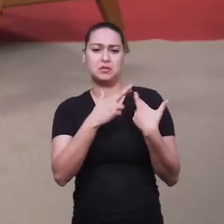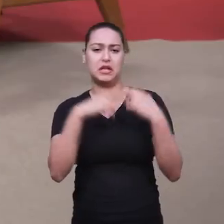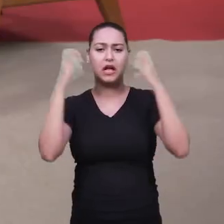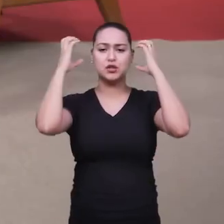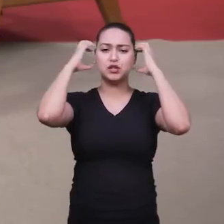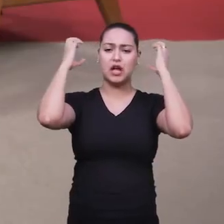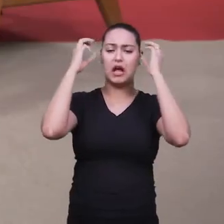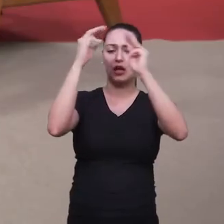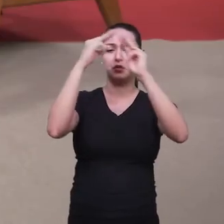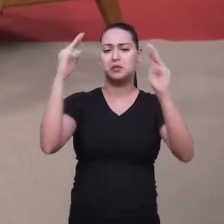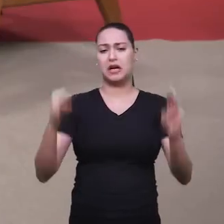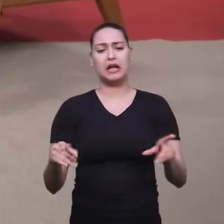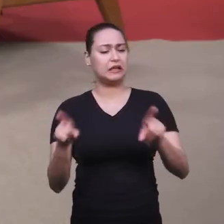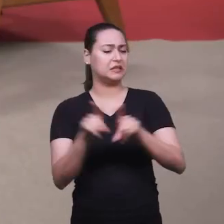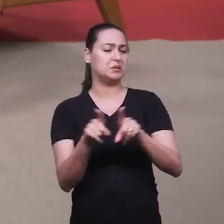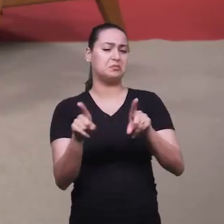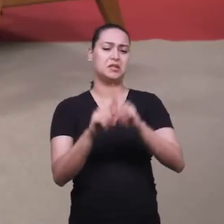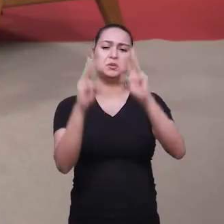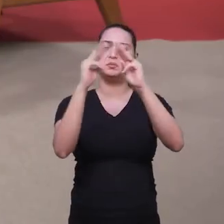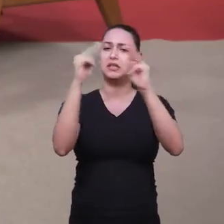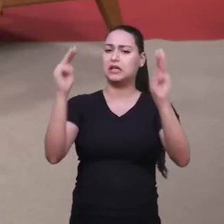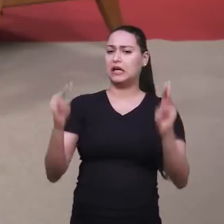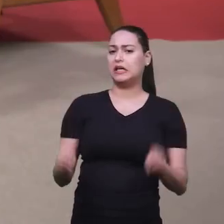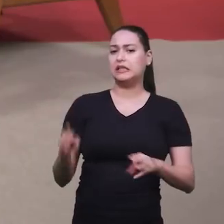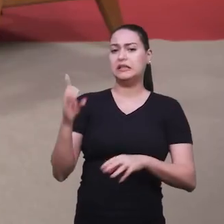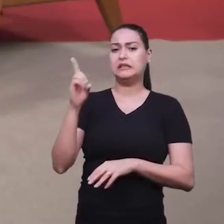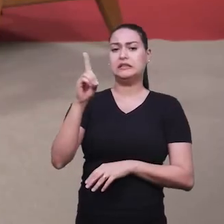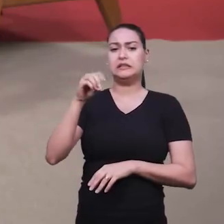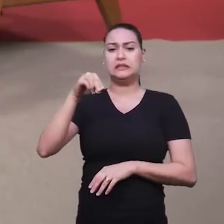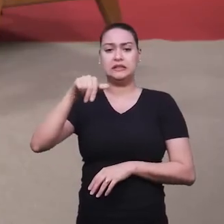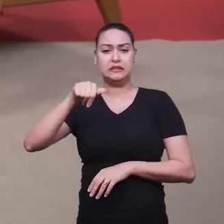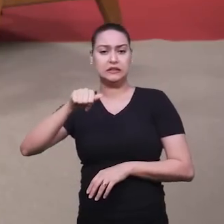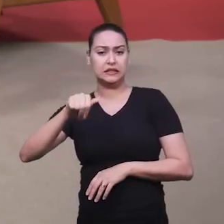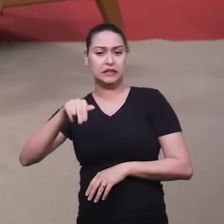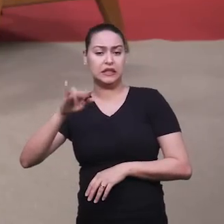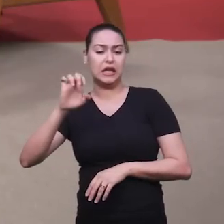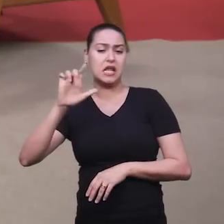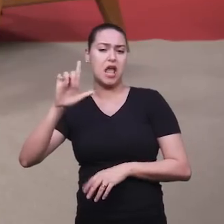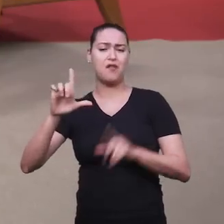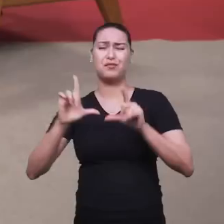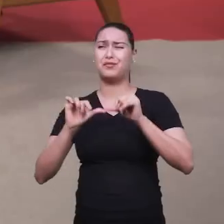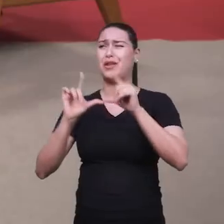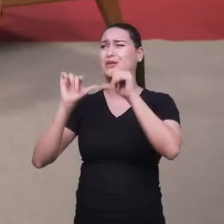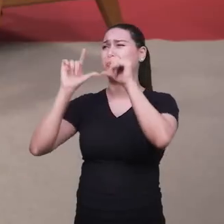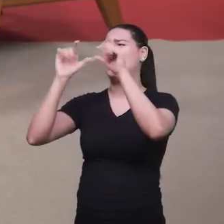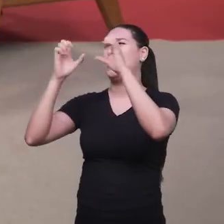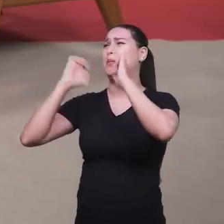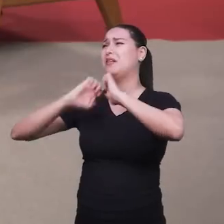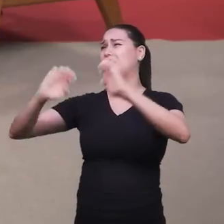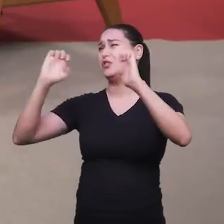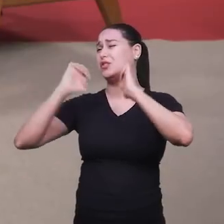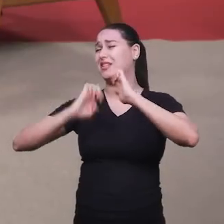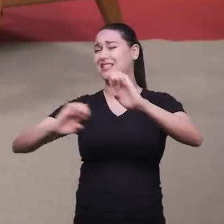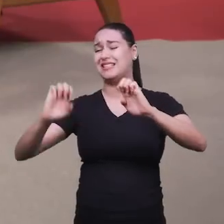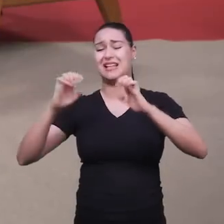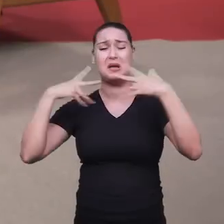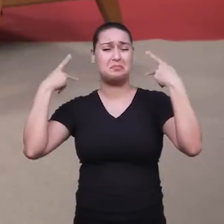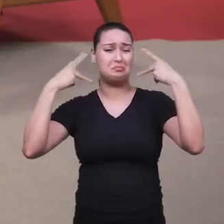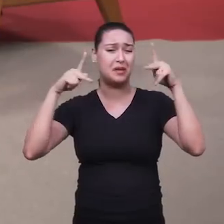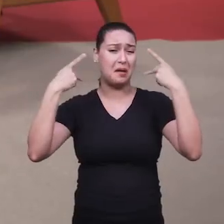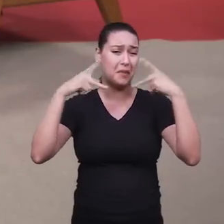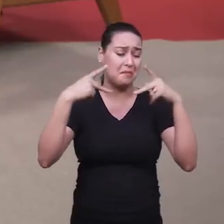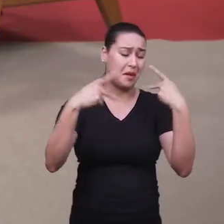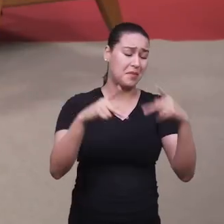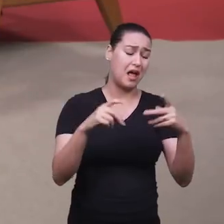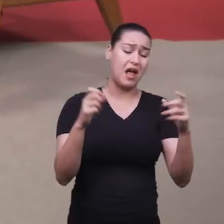funções na rádio, nos Manaíns. Daniel já viajou para muitos países pregando a palavra, em seminário.